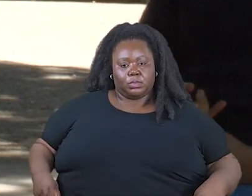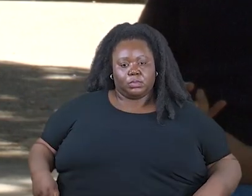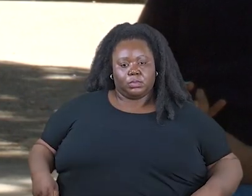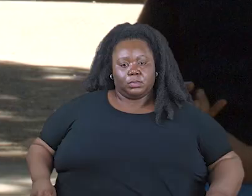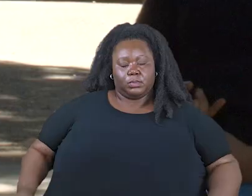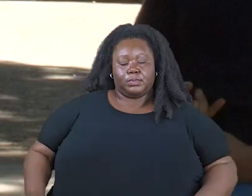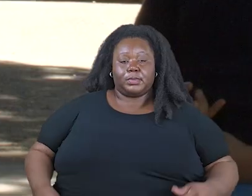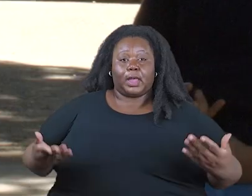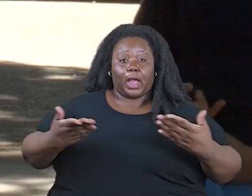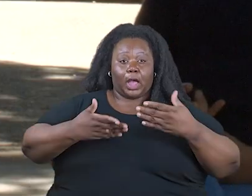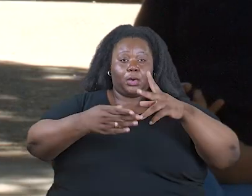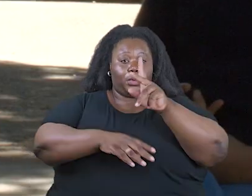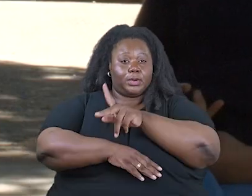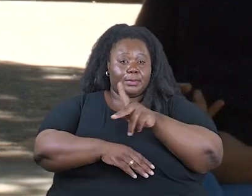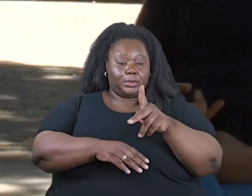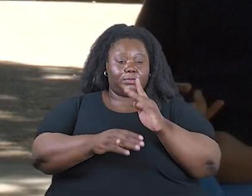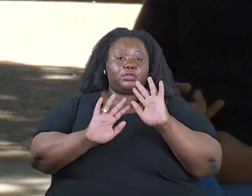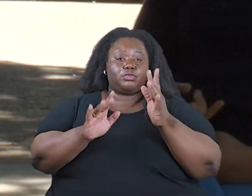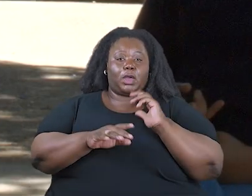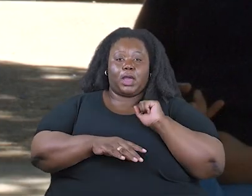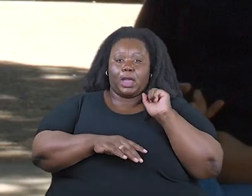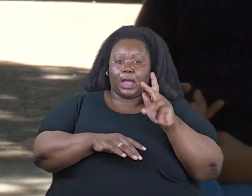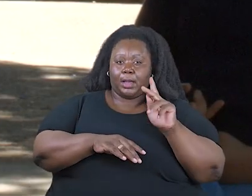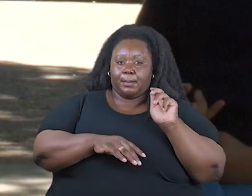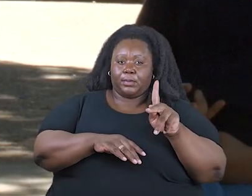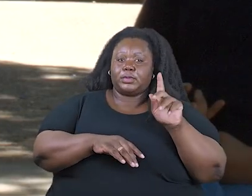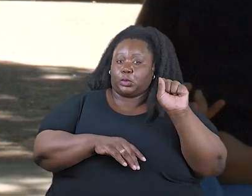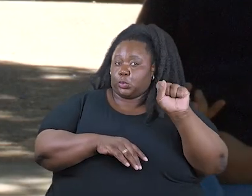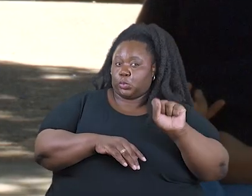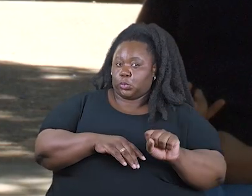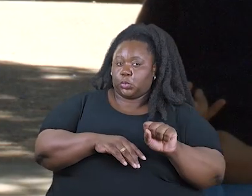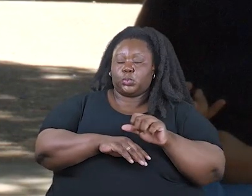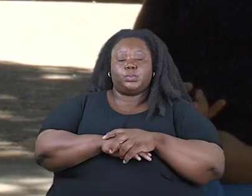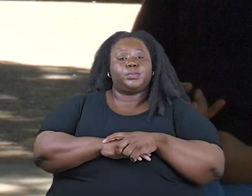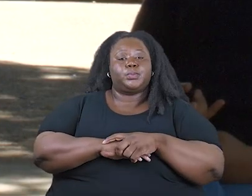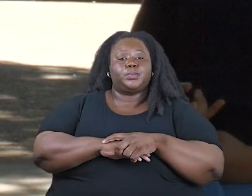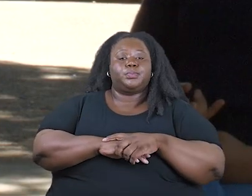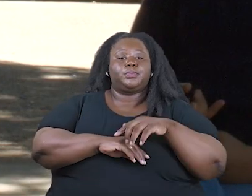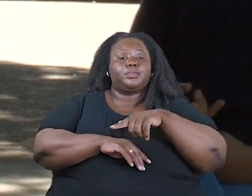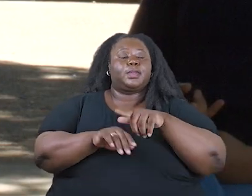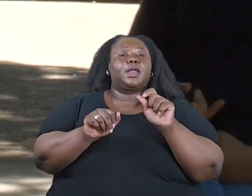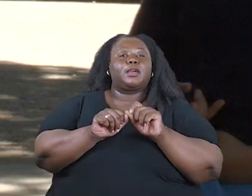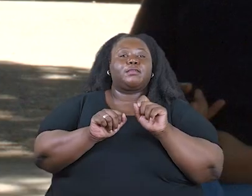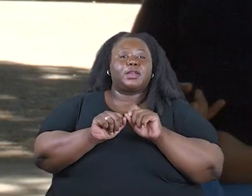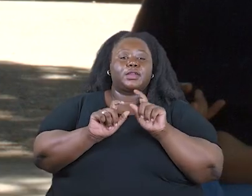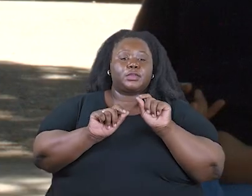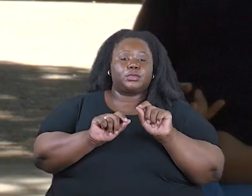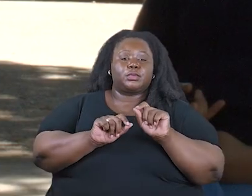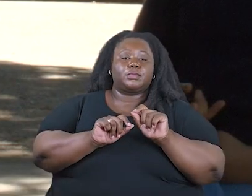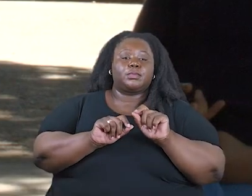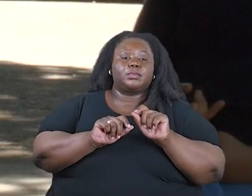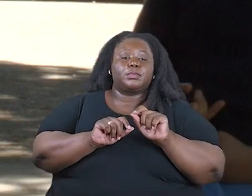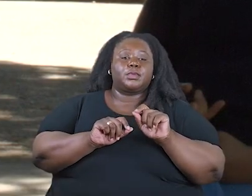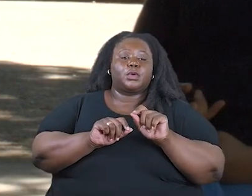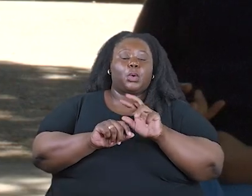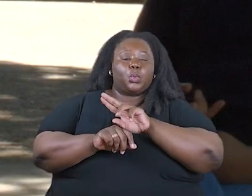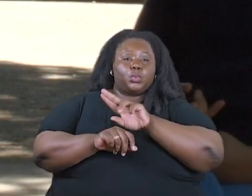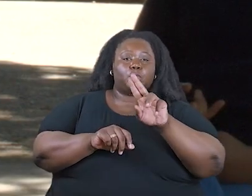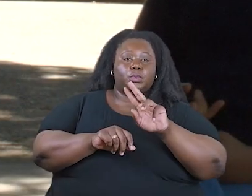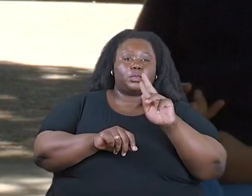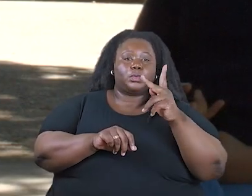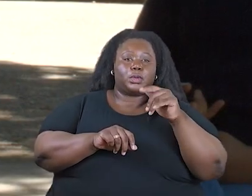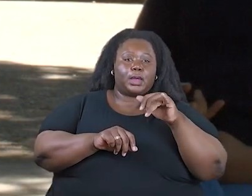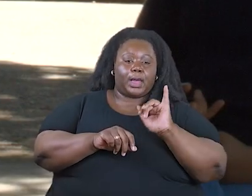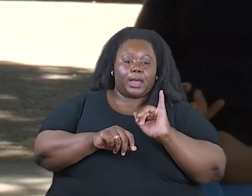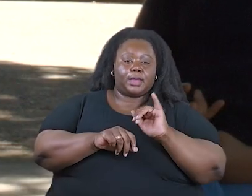professora aposentada na UDESC, em Florianópolis, ela fazia um periódico chamado AI